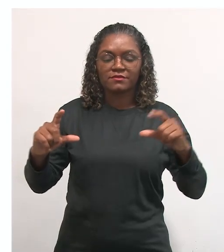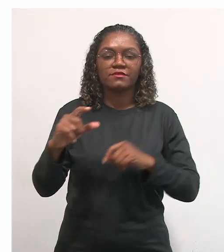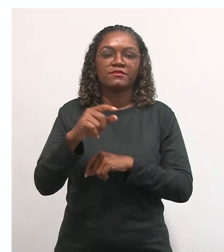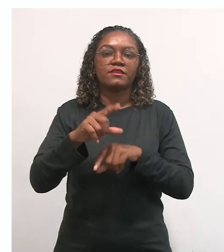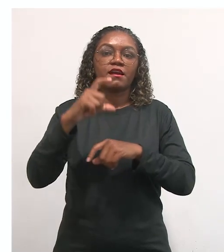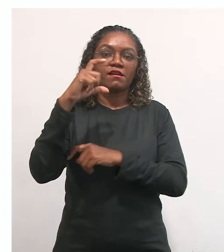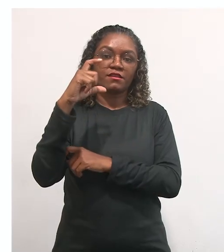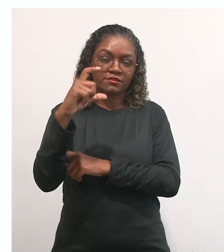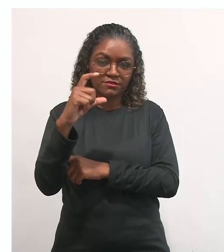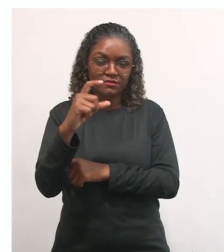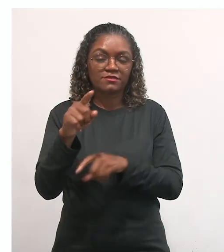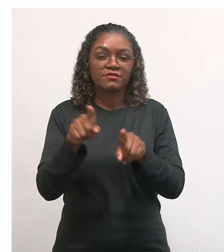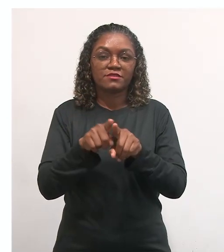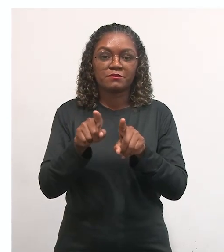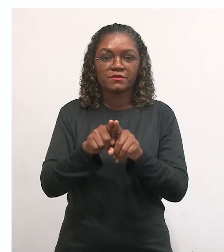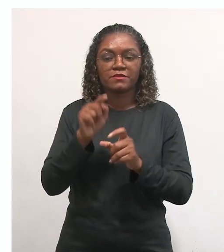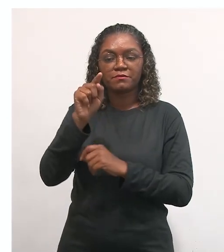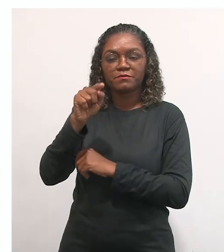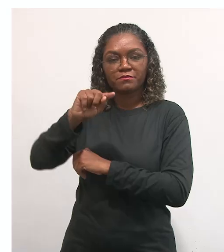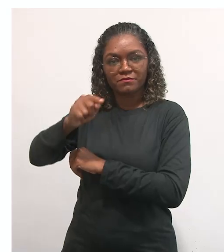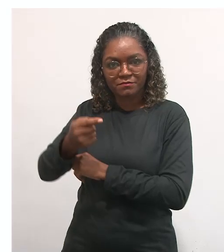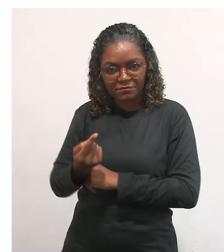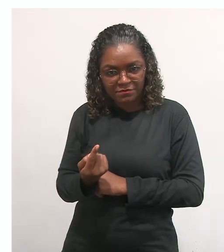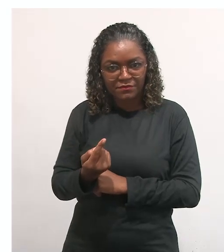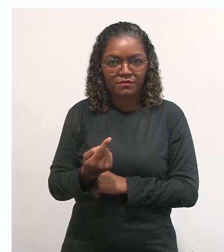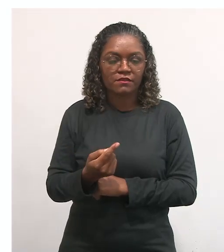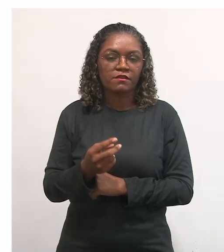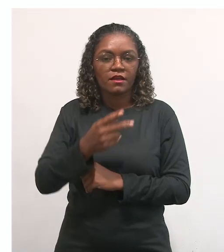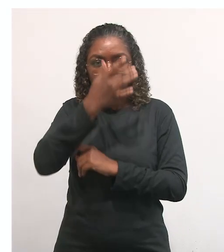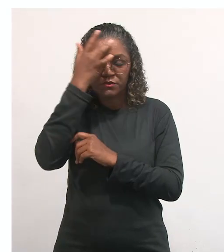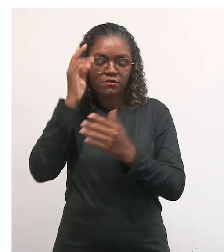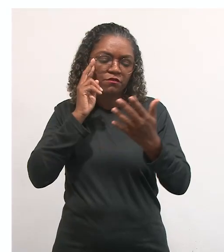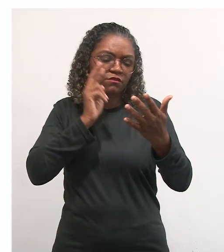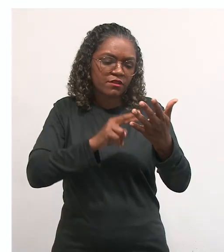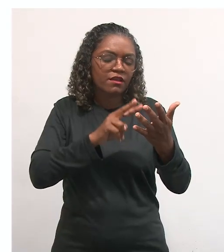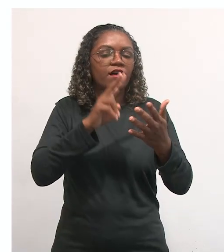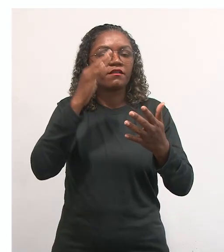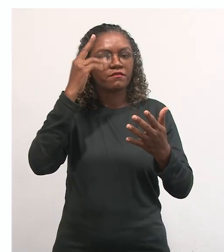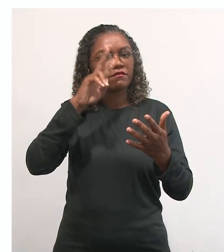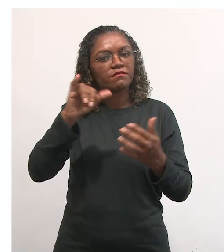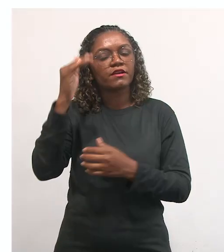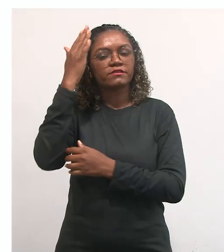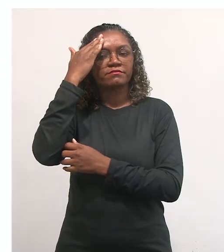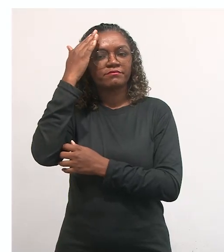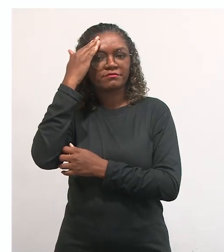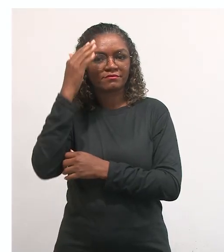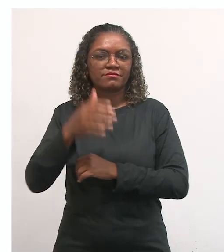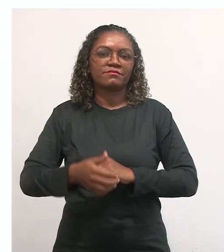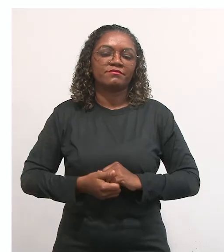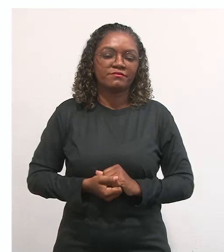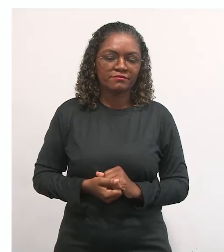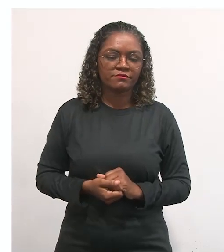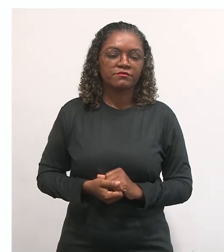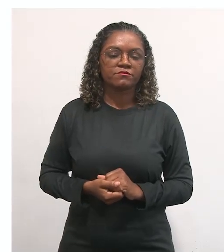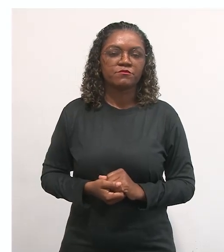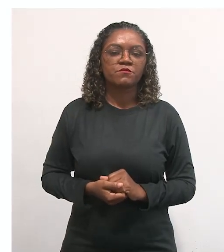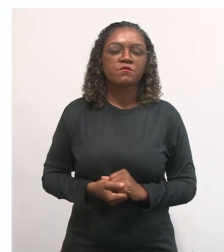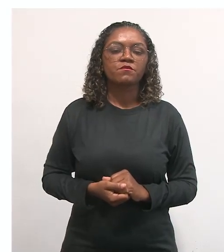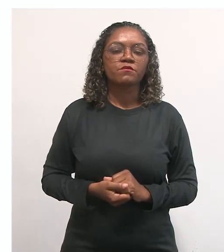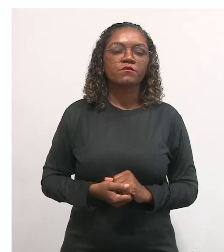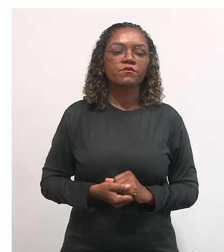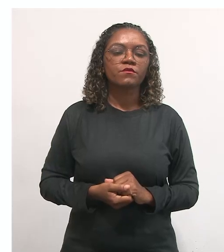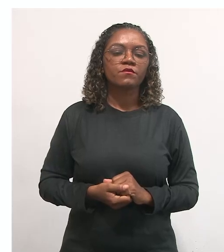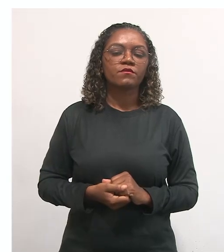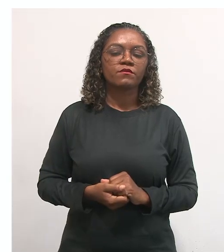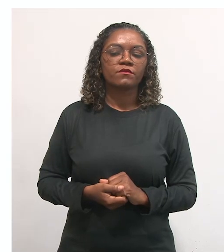por ponto e vírgula para você só de a pessoa ler ali e Verê que tem aquela daquela forma já vai saber que é uma